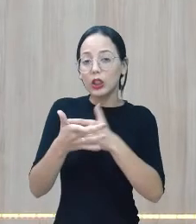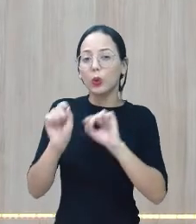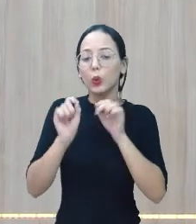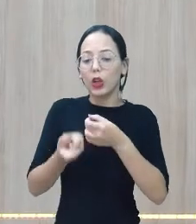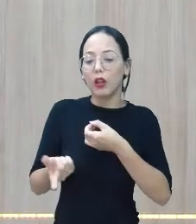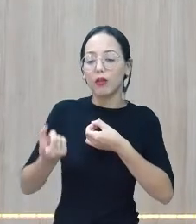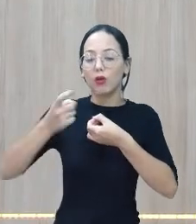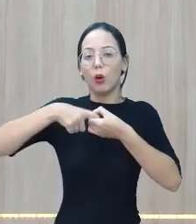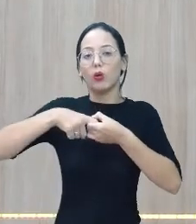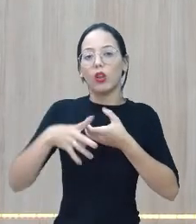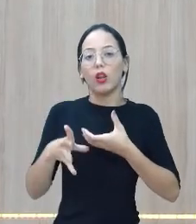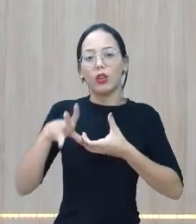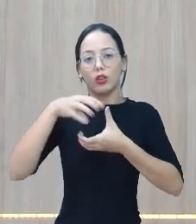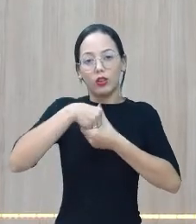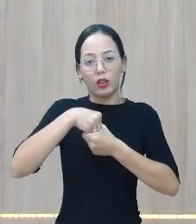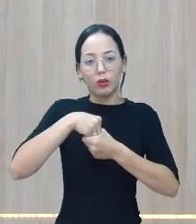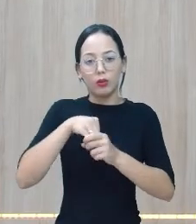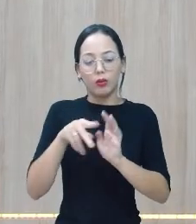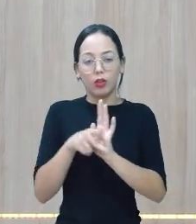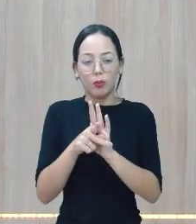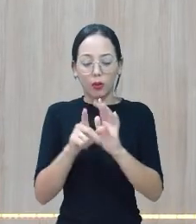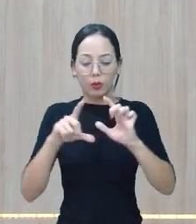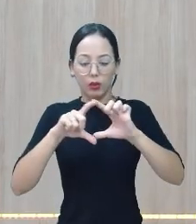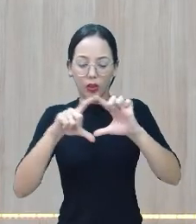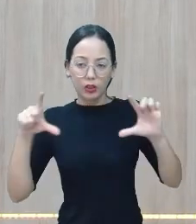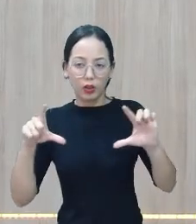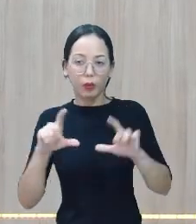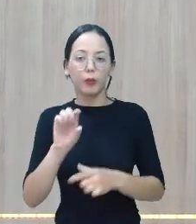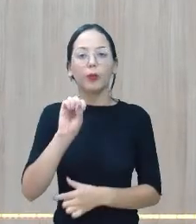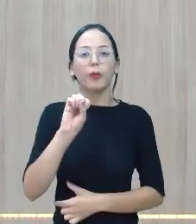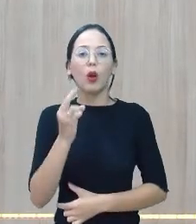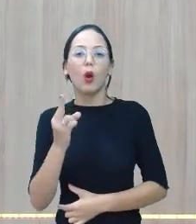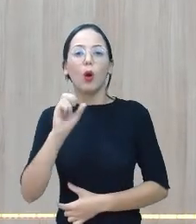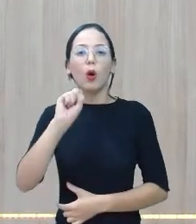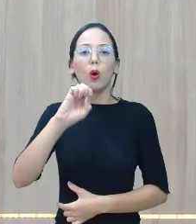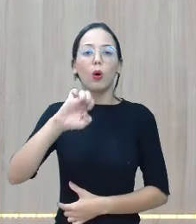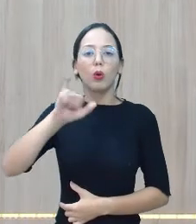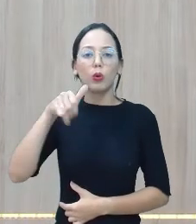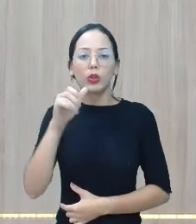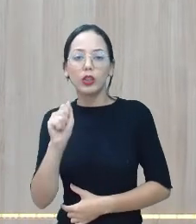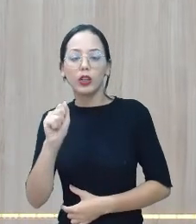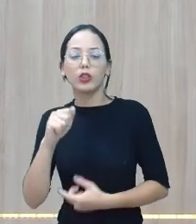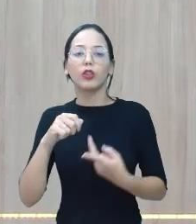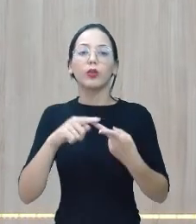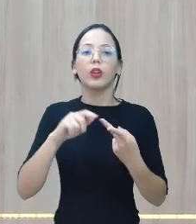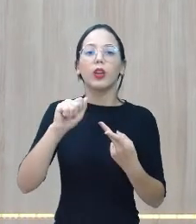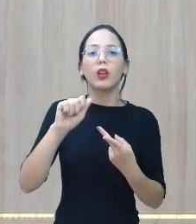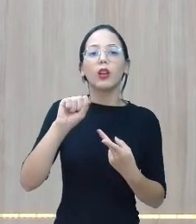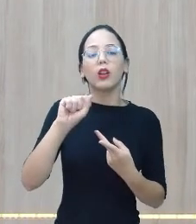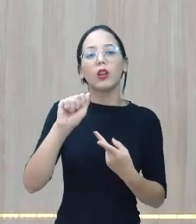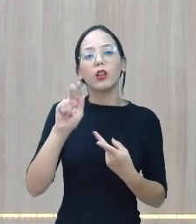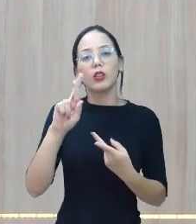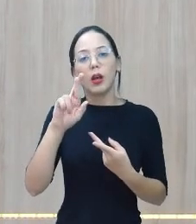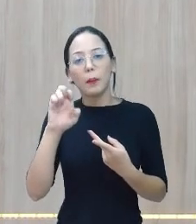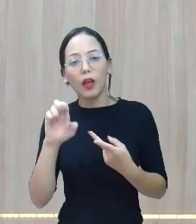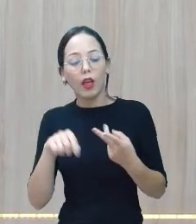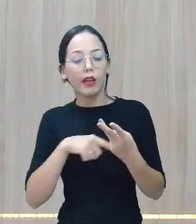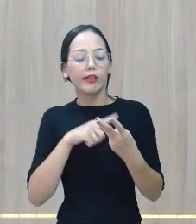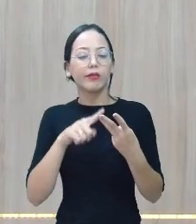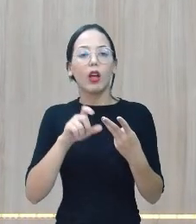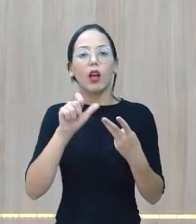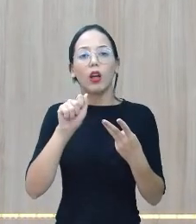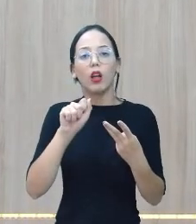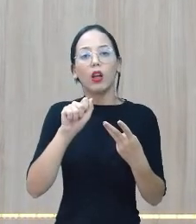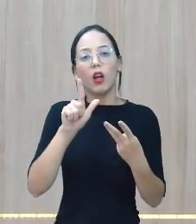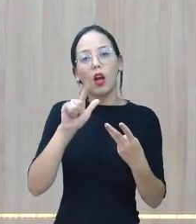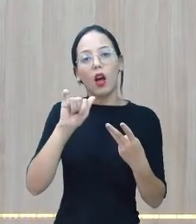retomada dentro da oração. Então, nós temos aqui, ou seja, a saber, aliás, com efeito, não é?